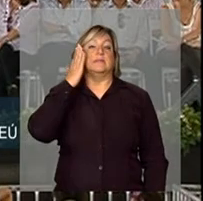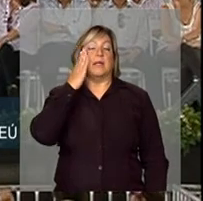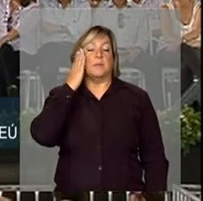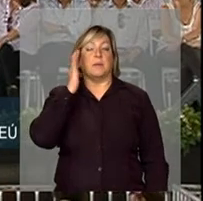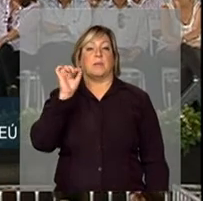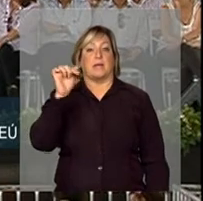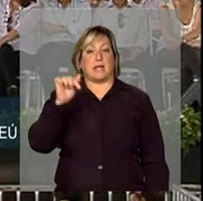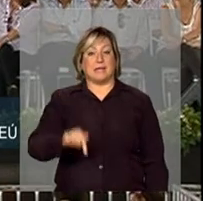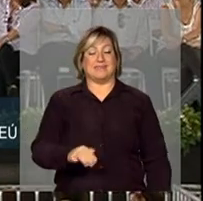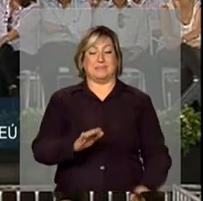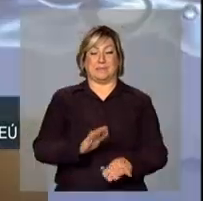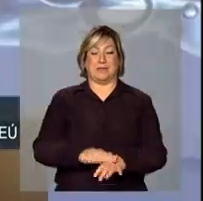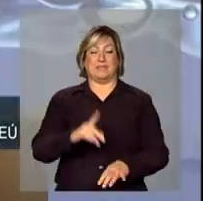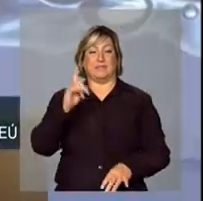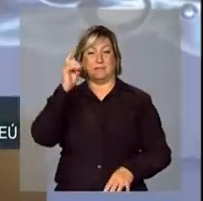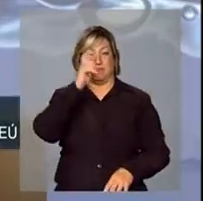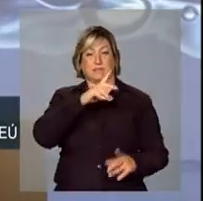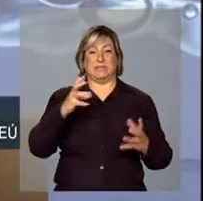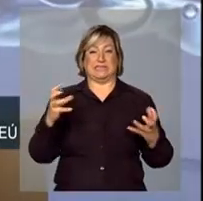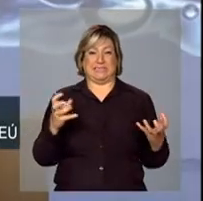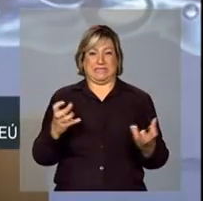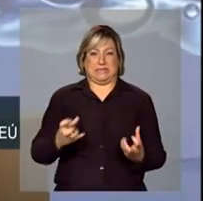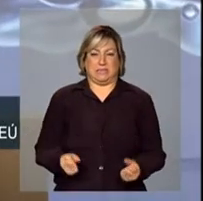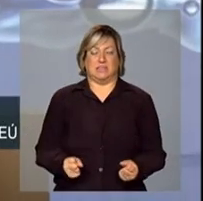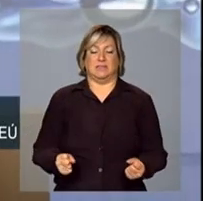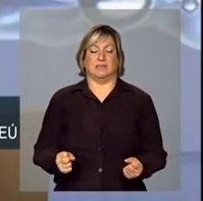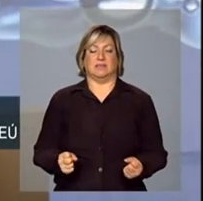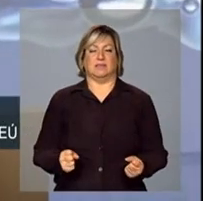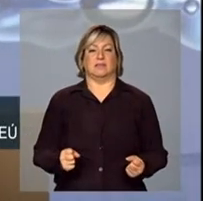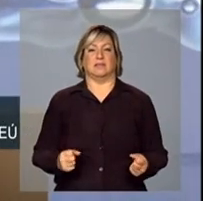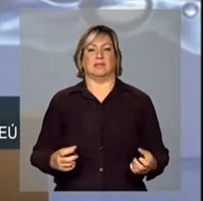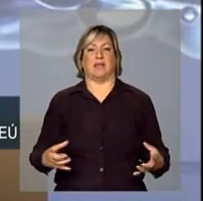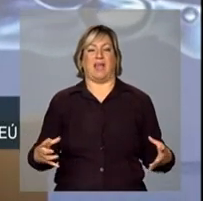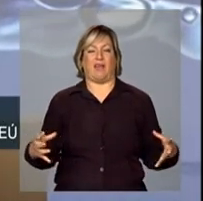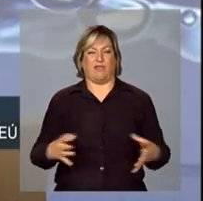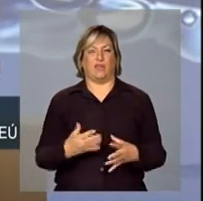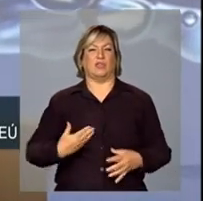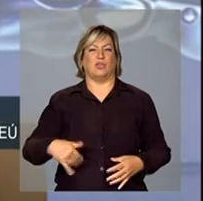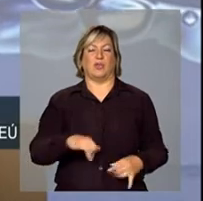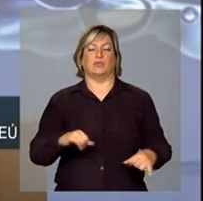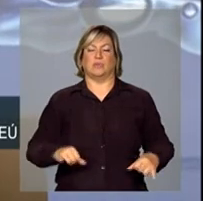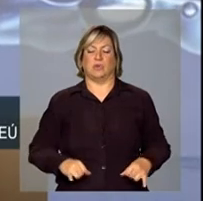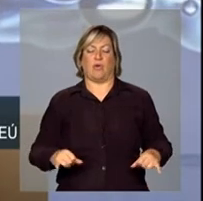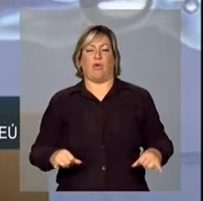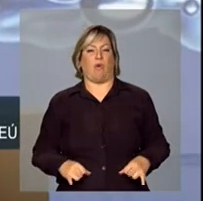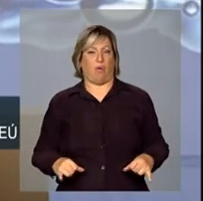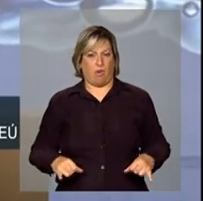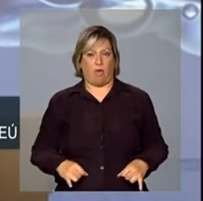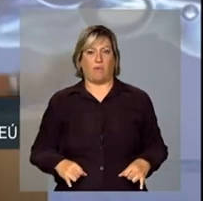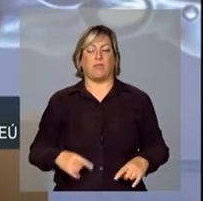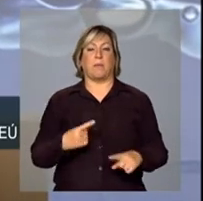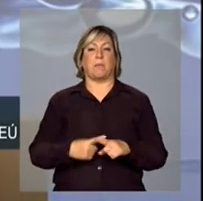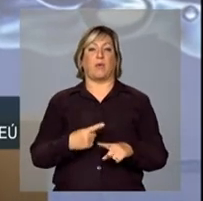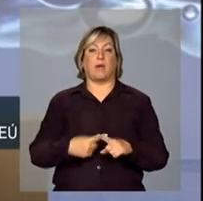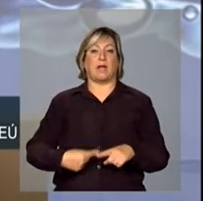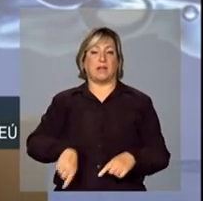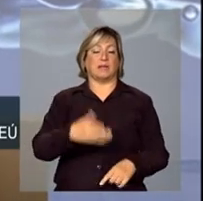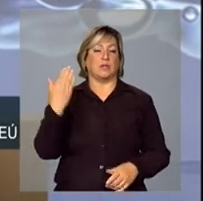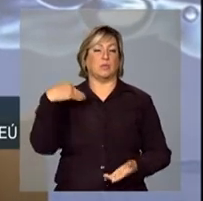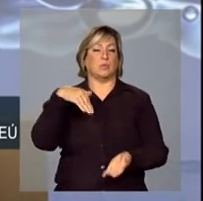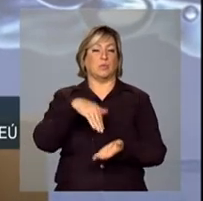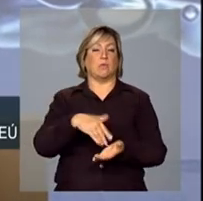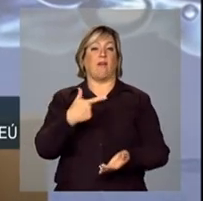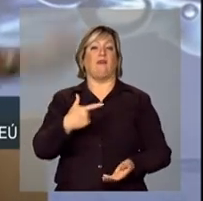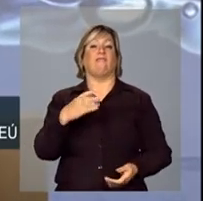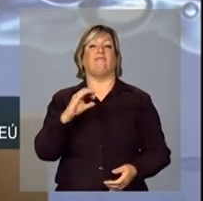esta mais dura seca, ela nos atinge de forma mais sofrida ainda, Presidenta, porque nesses últimos 20